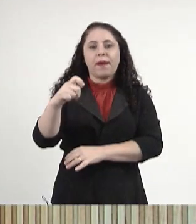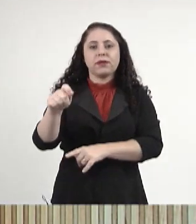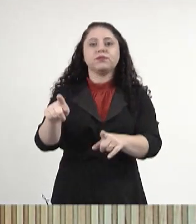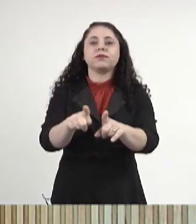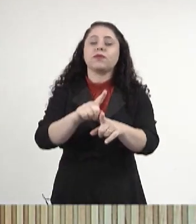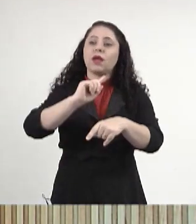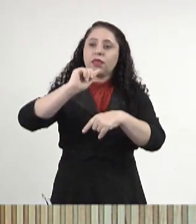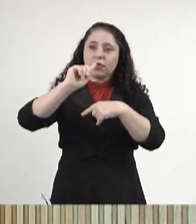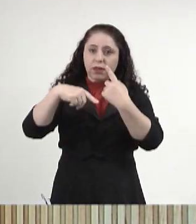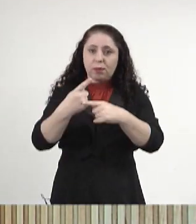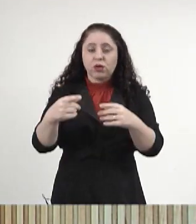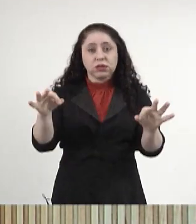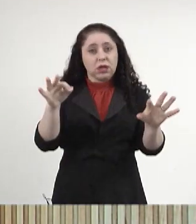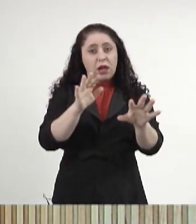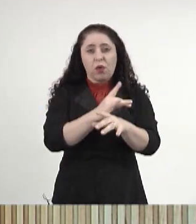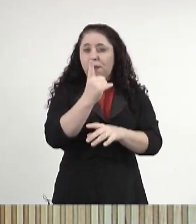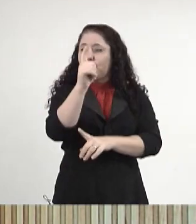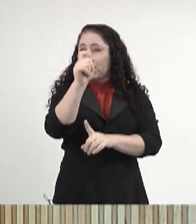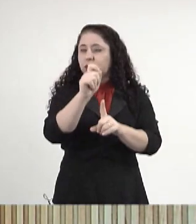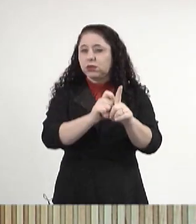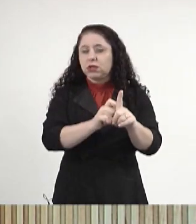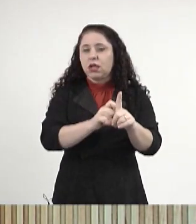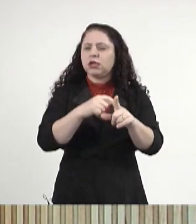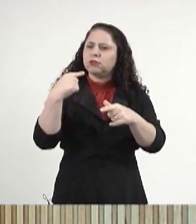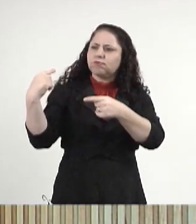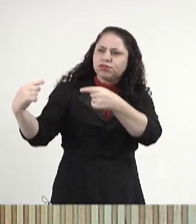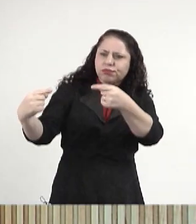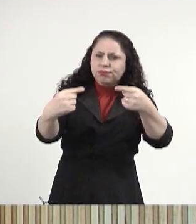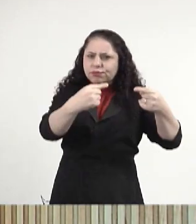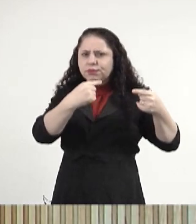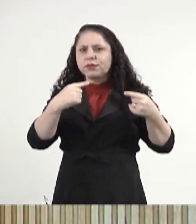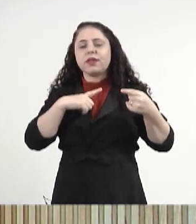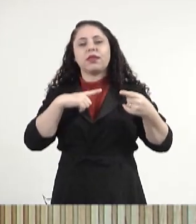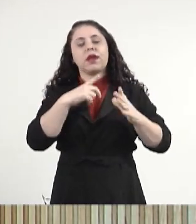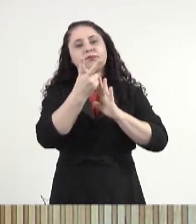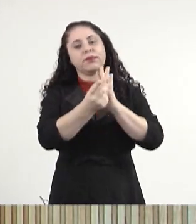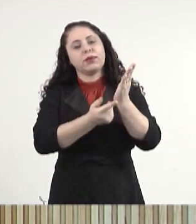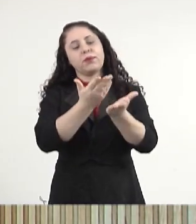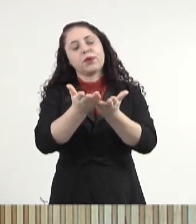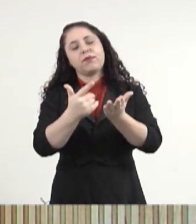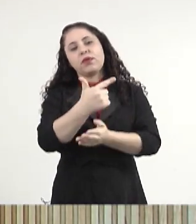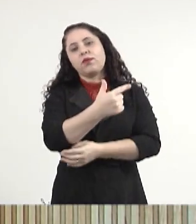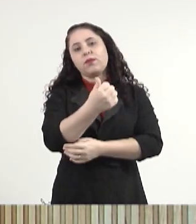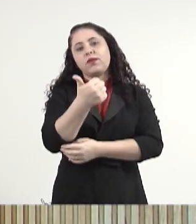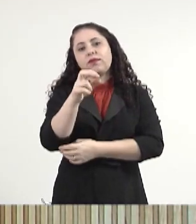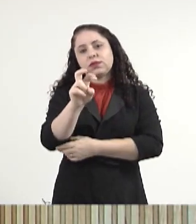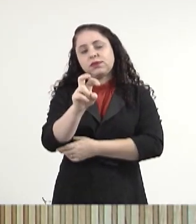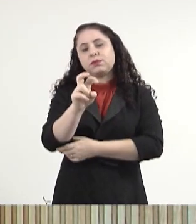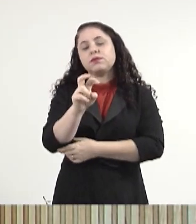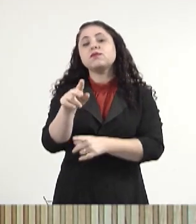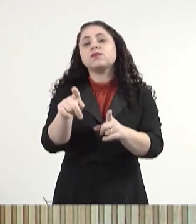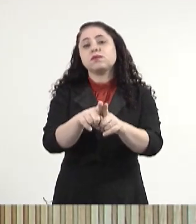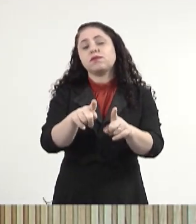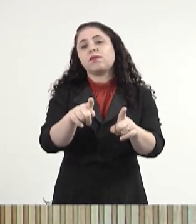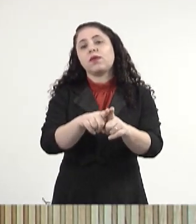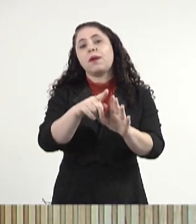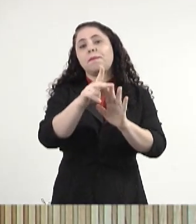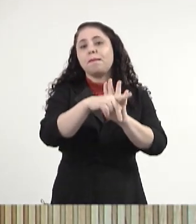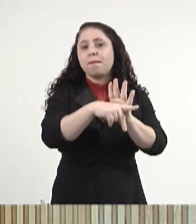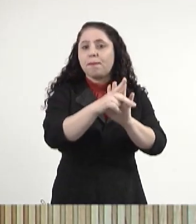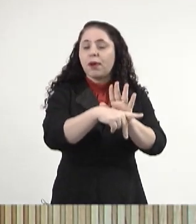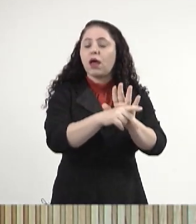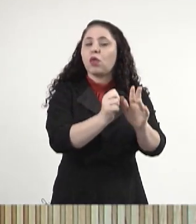sim, depois desse mais de um mês de muito debate do orçamento do Estado para 2025, e também do